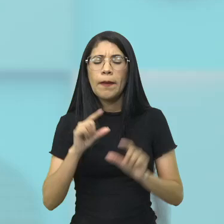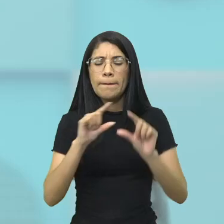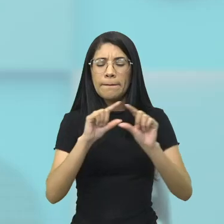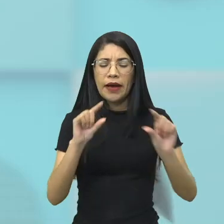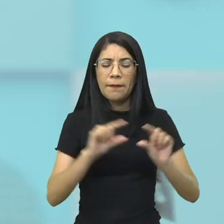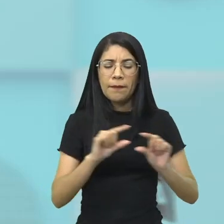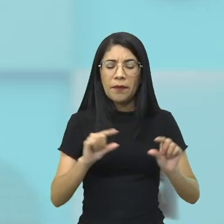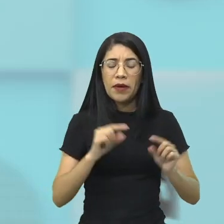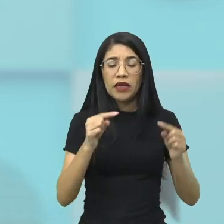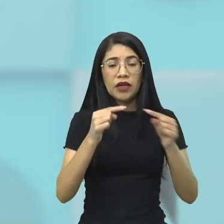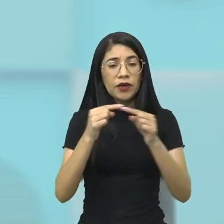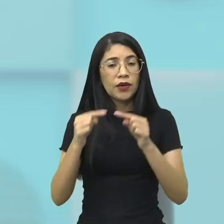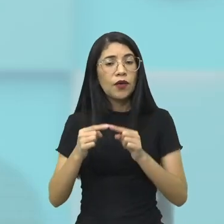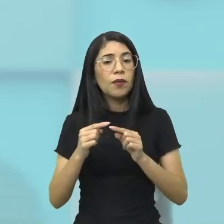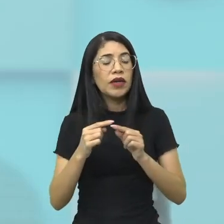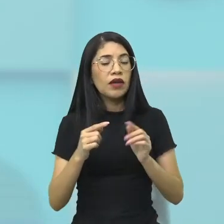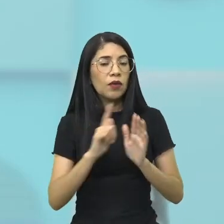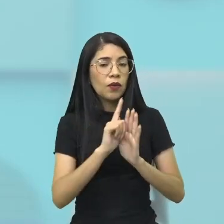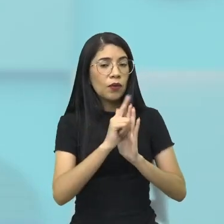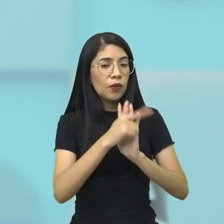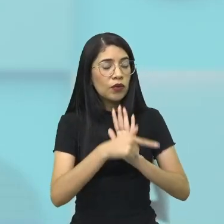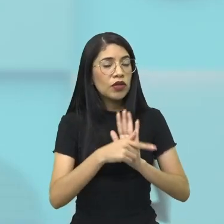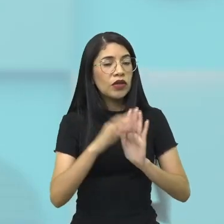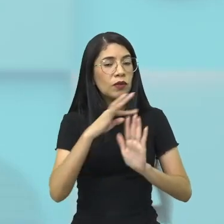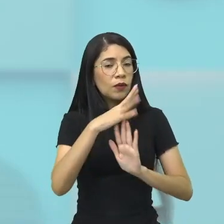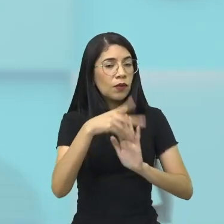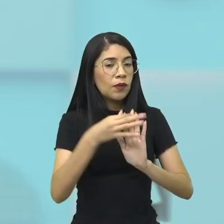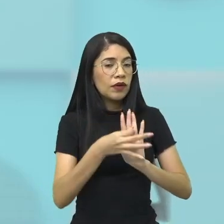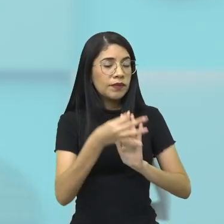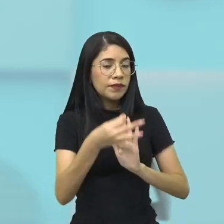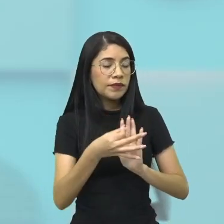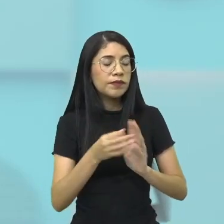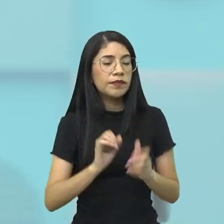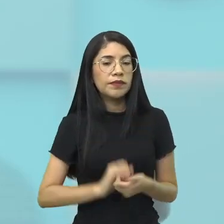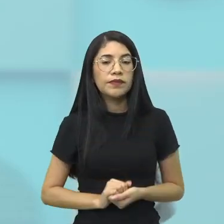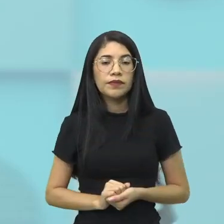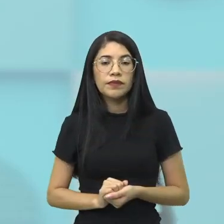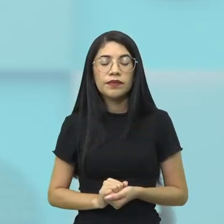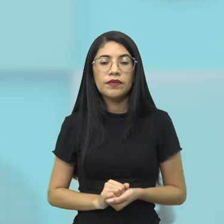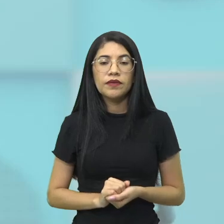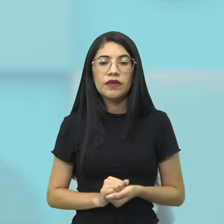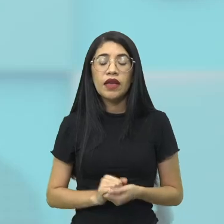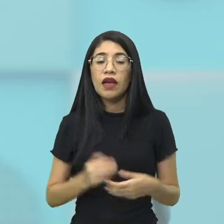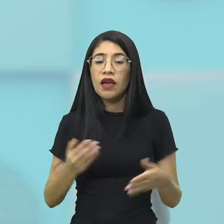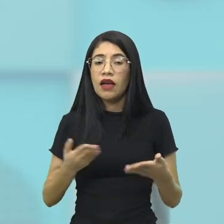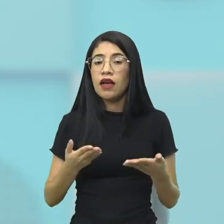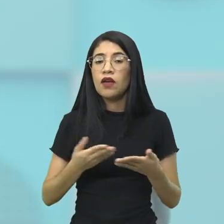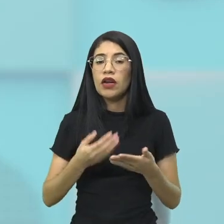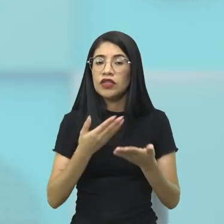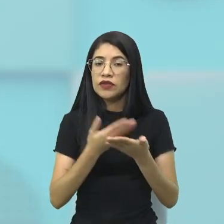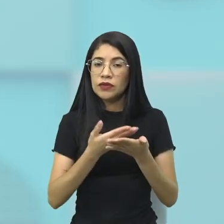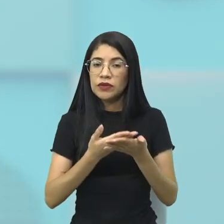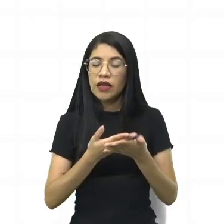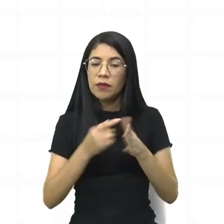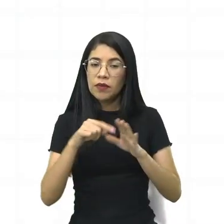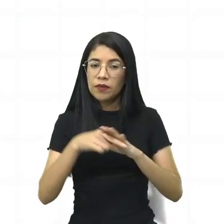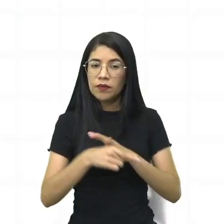estão de acordo com o gênero textual resenha crítica, ok? É o que nós vamos ver agora,